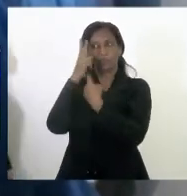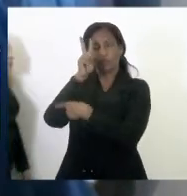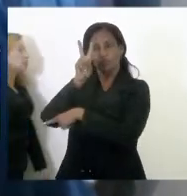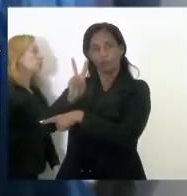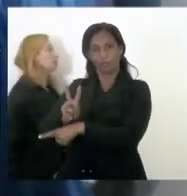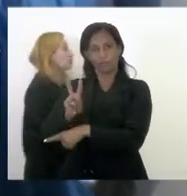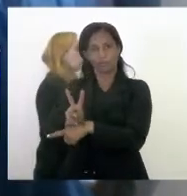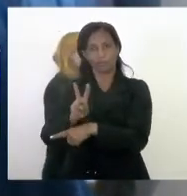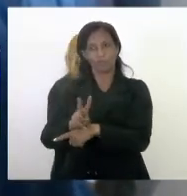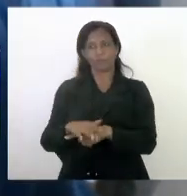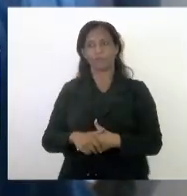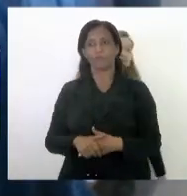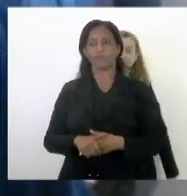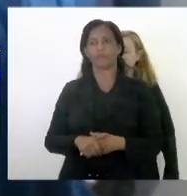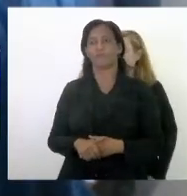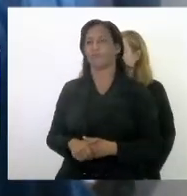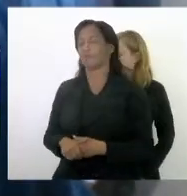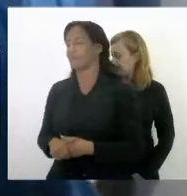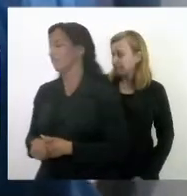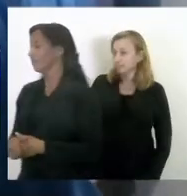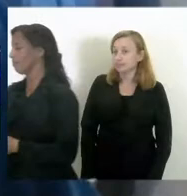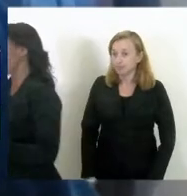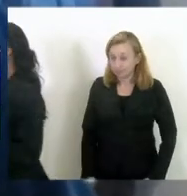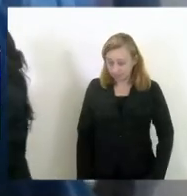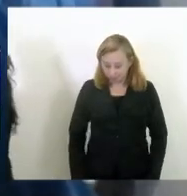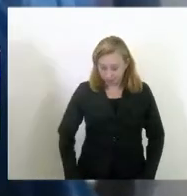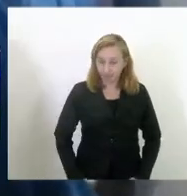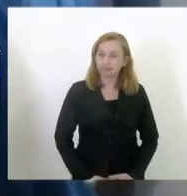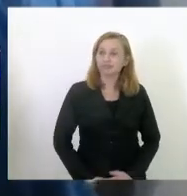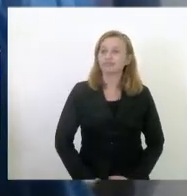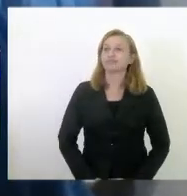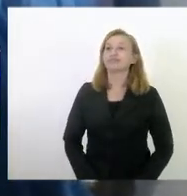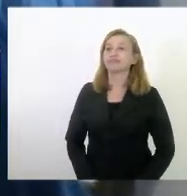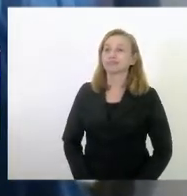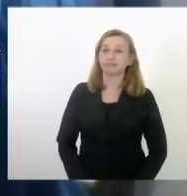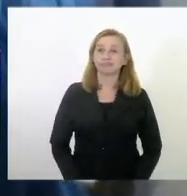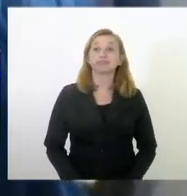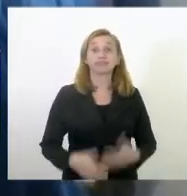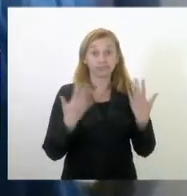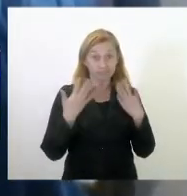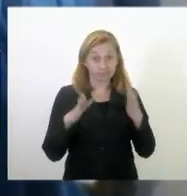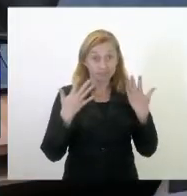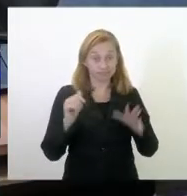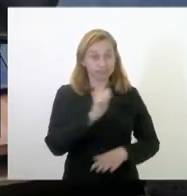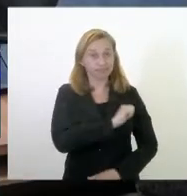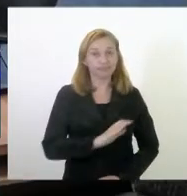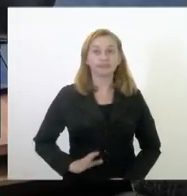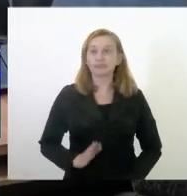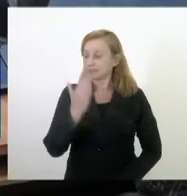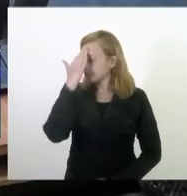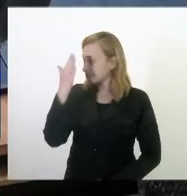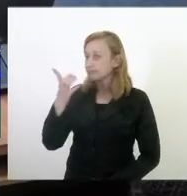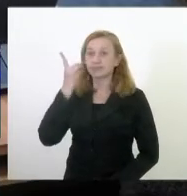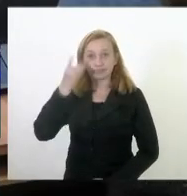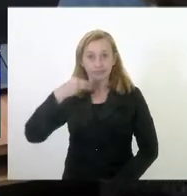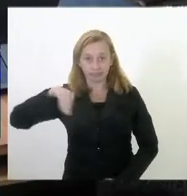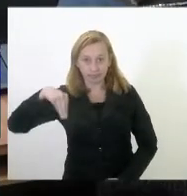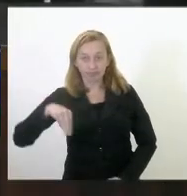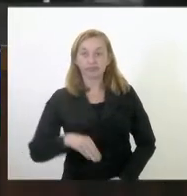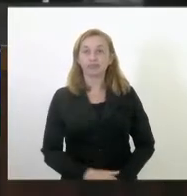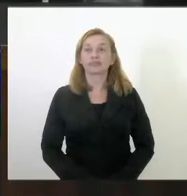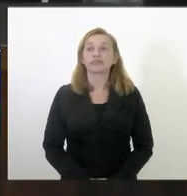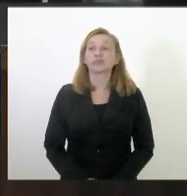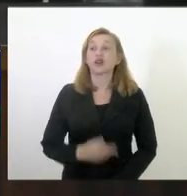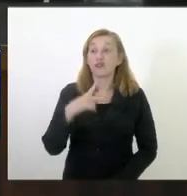do combate à poluição, do combate à fome. Parabéns, André. Obrigado, deputado Carlos Mink. Com